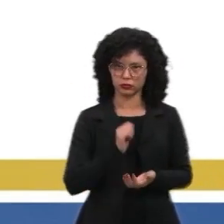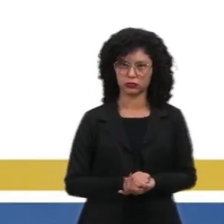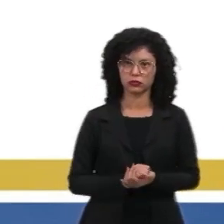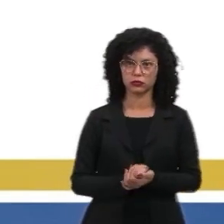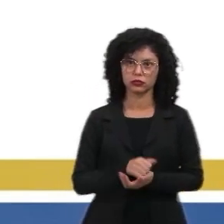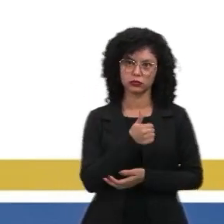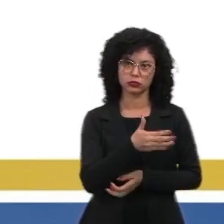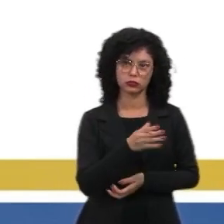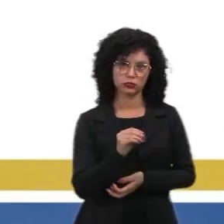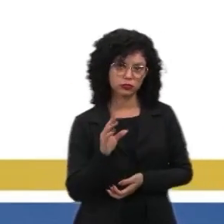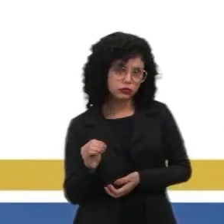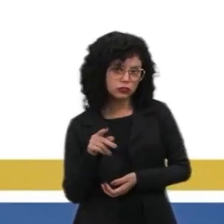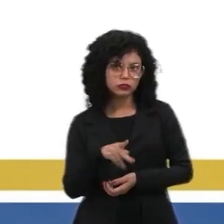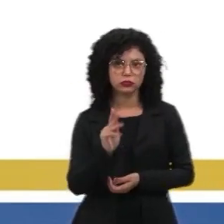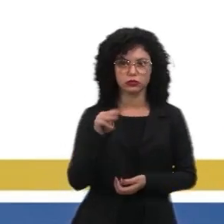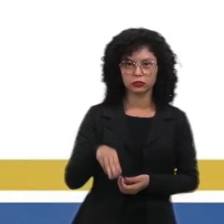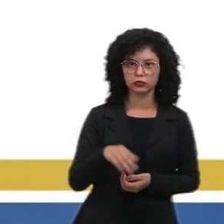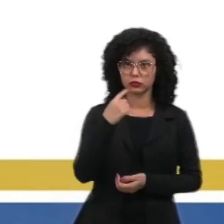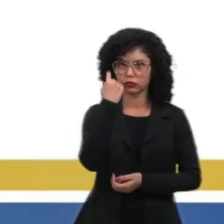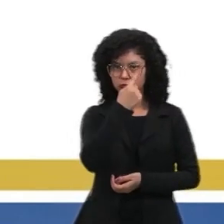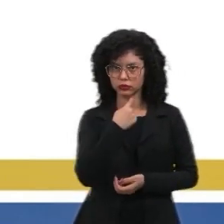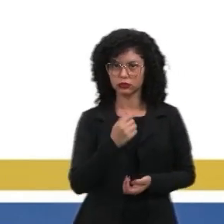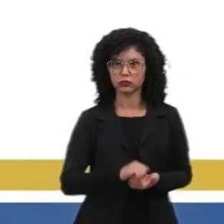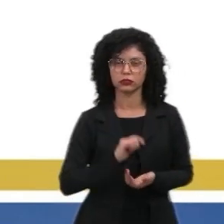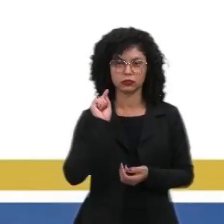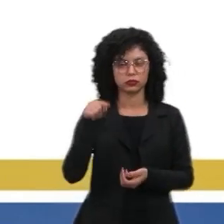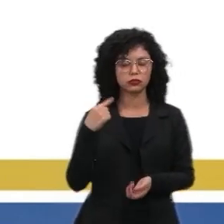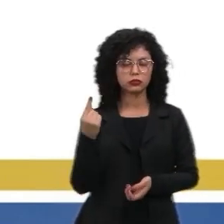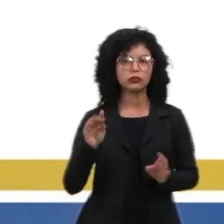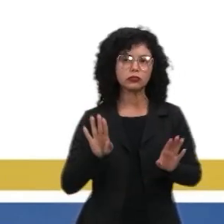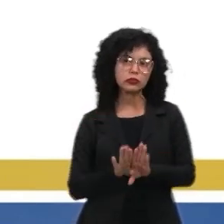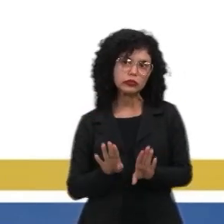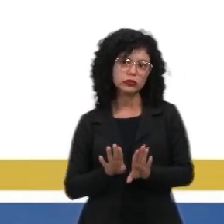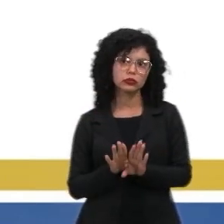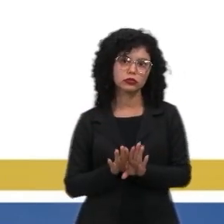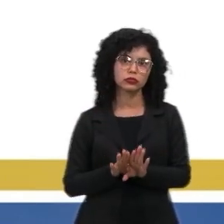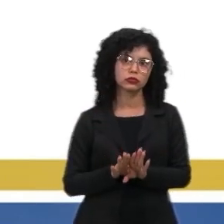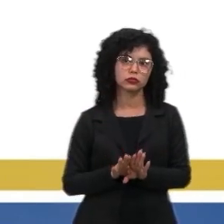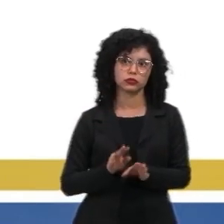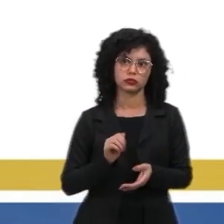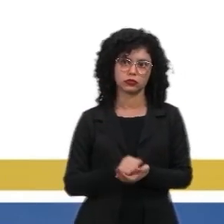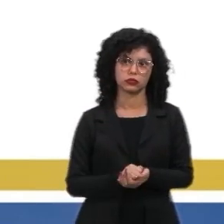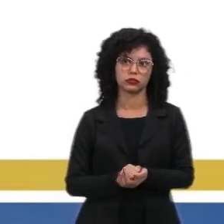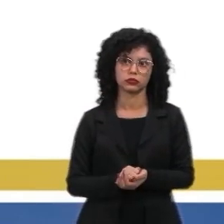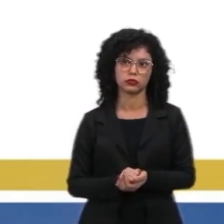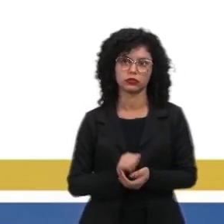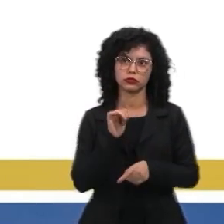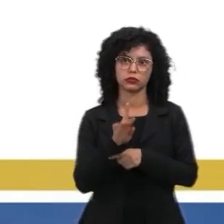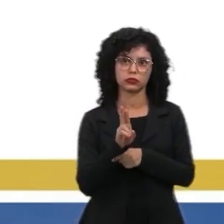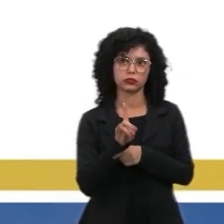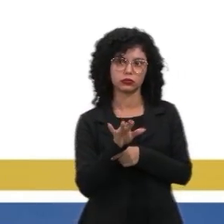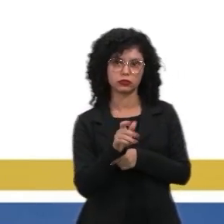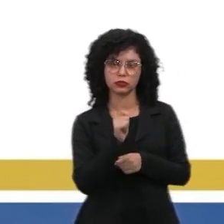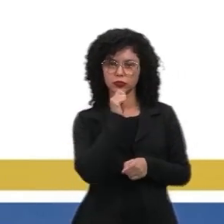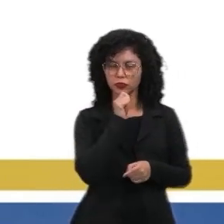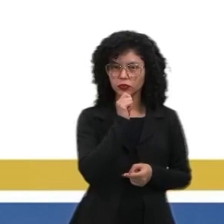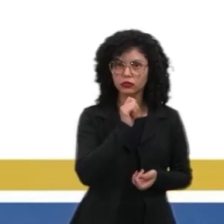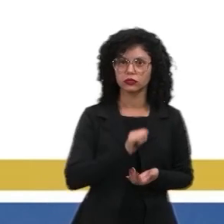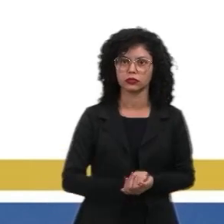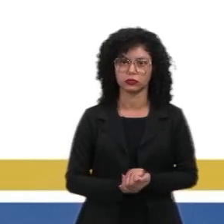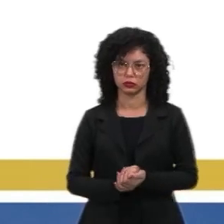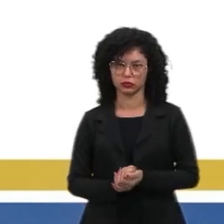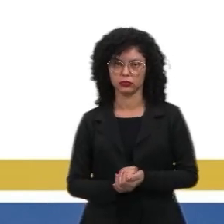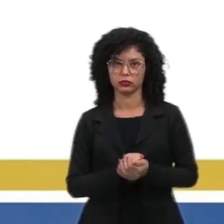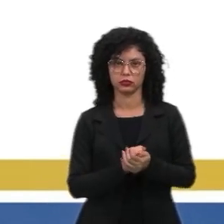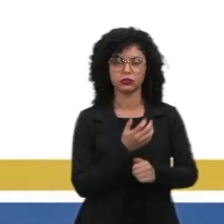100 km por hora. Após o voo, o dardo aterra numa zona relvada, relva,